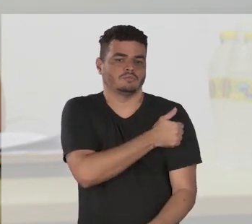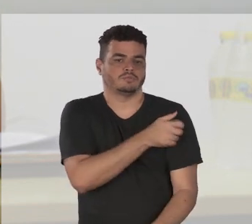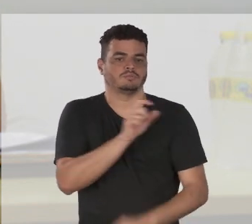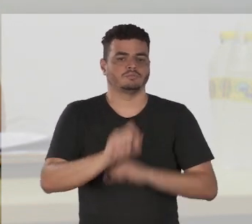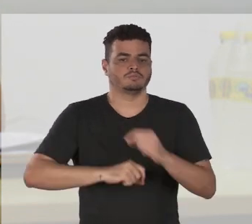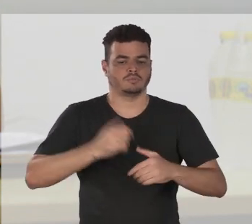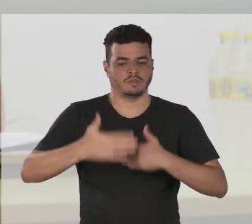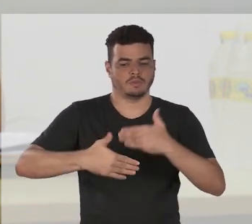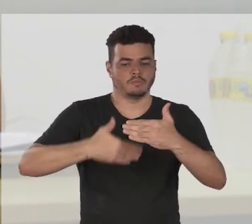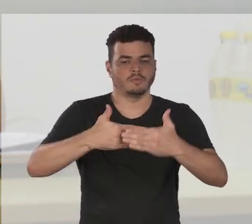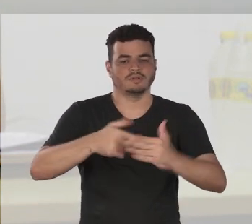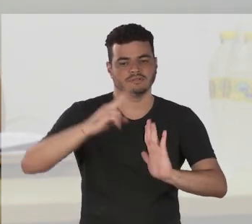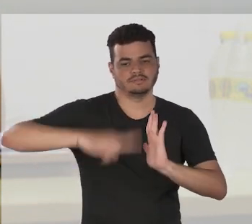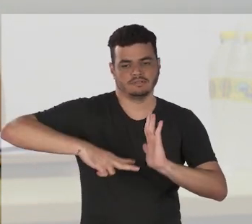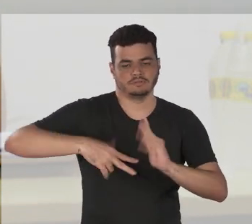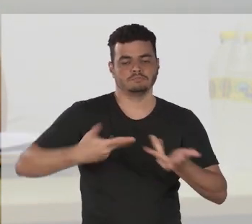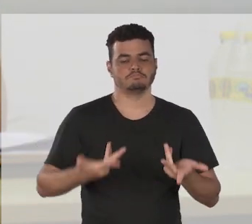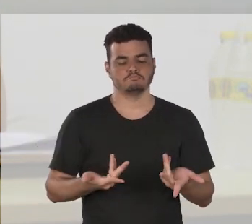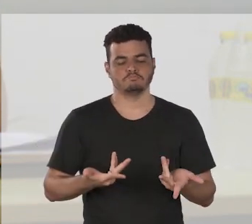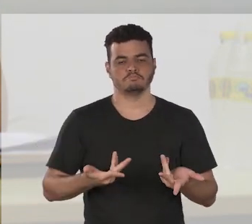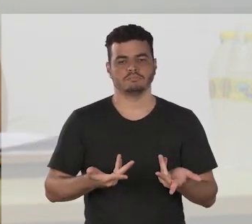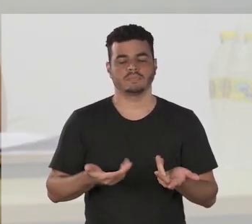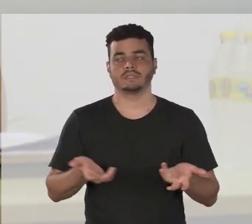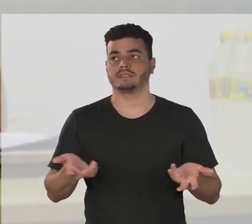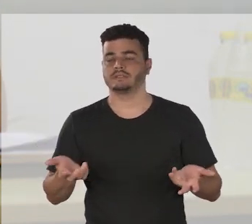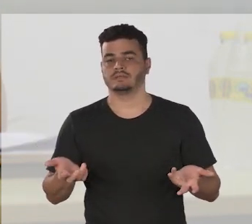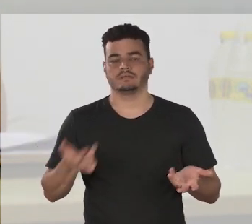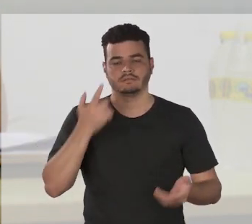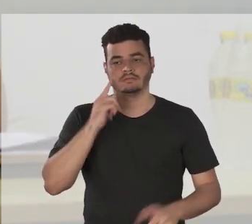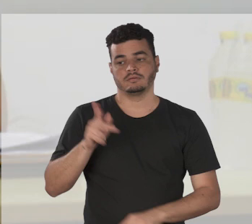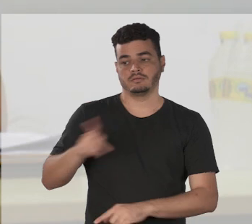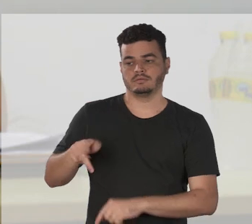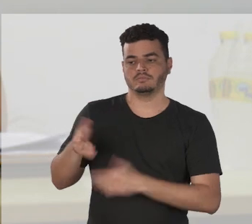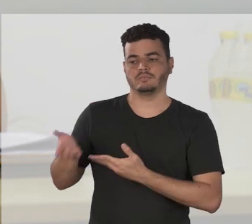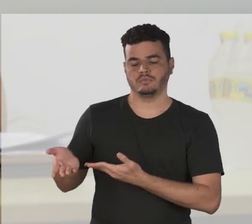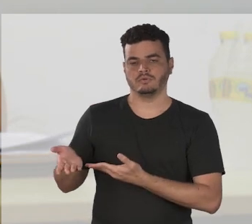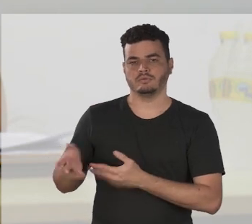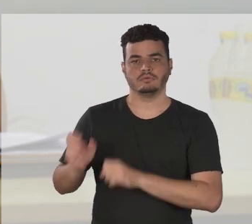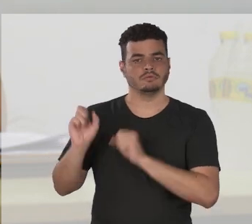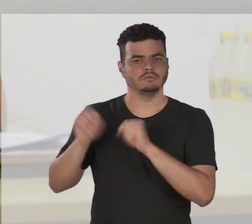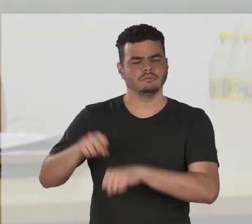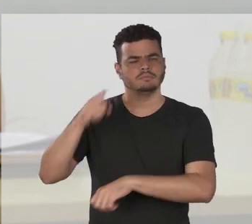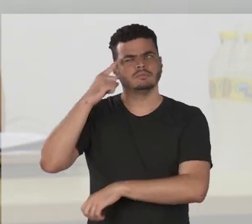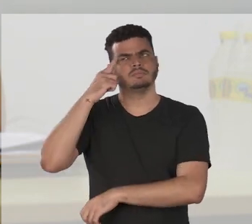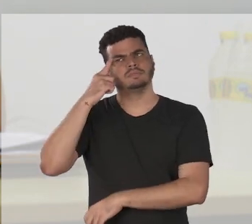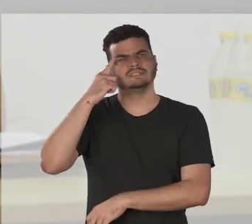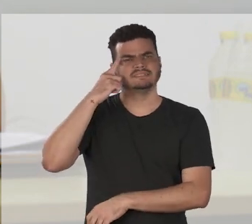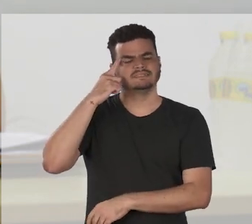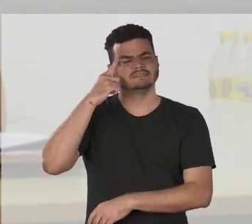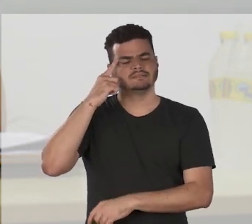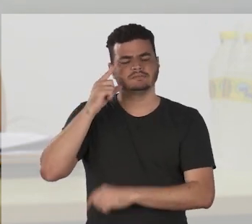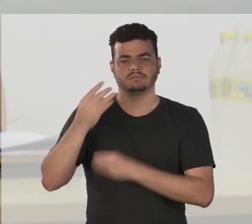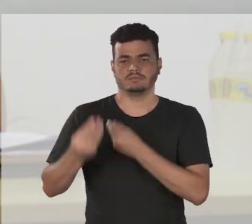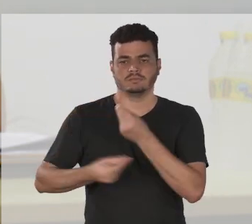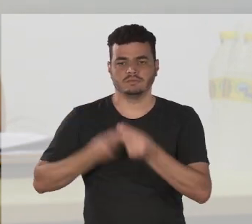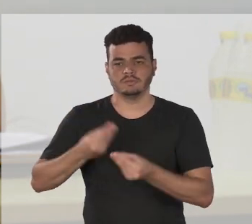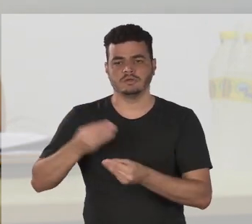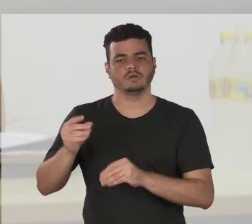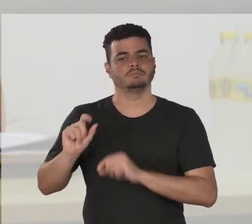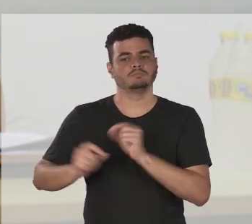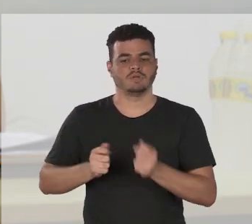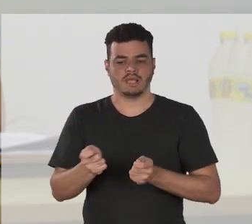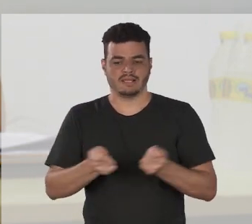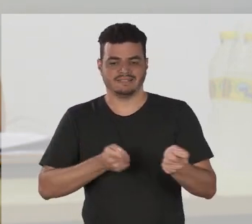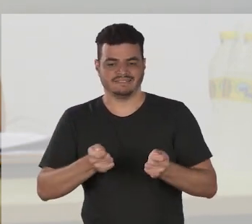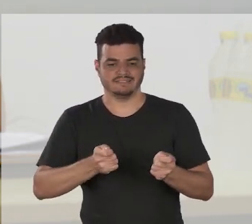nesse processo. Então, o professor pode pensar